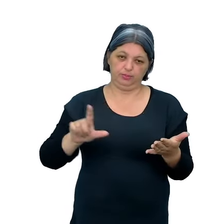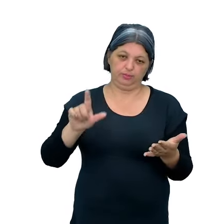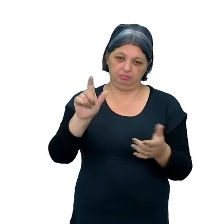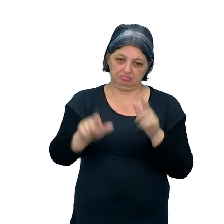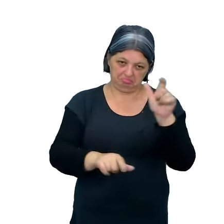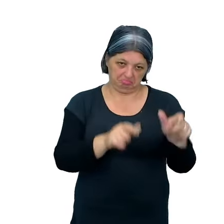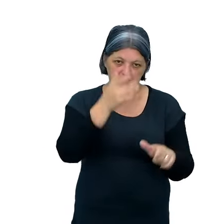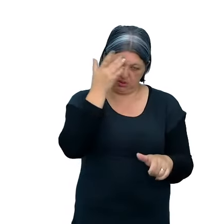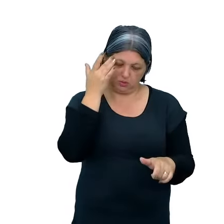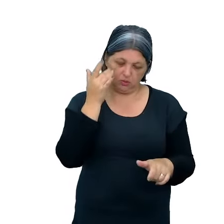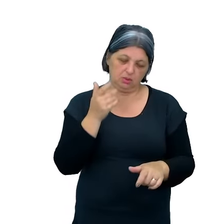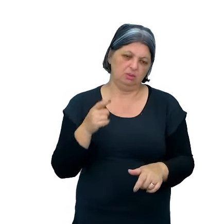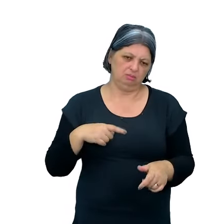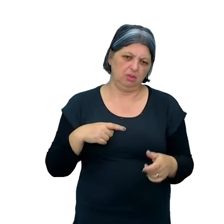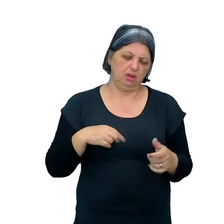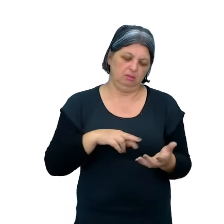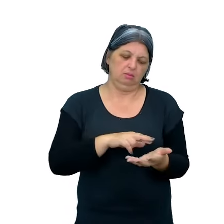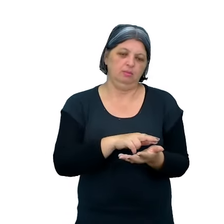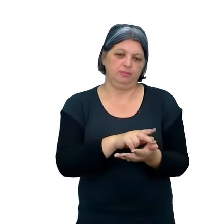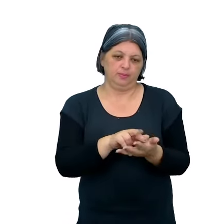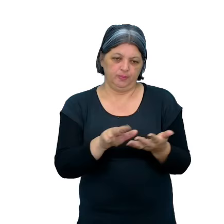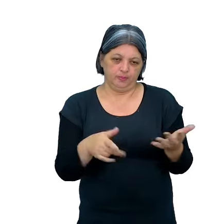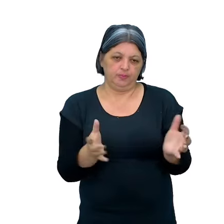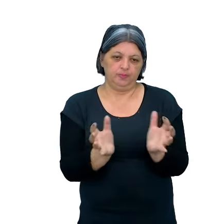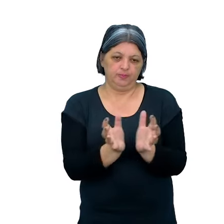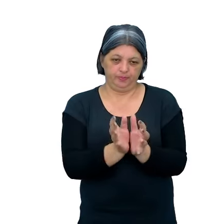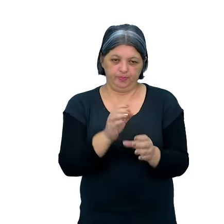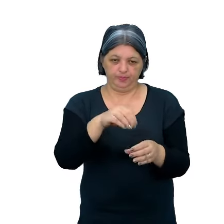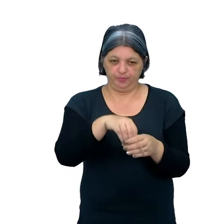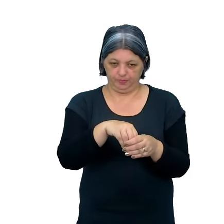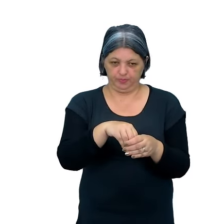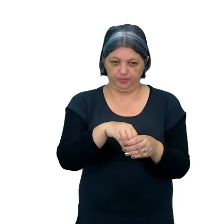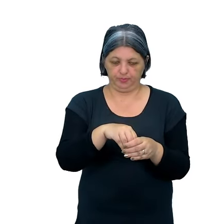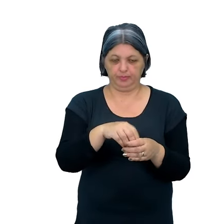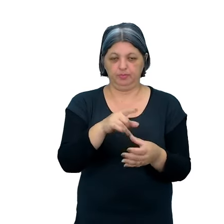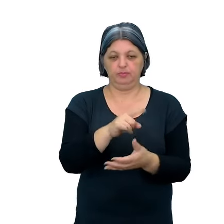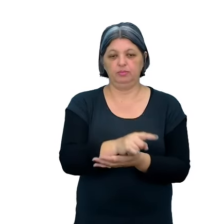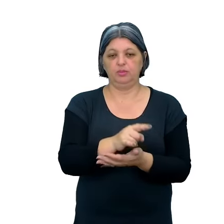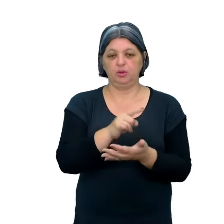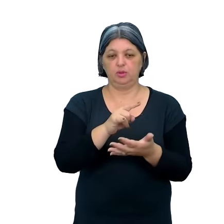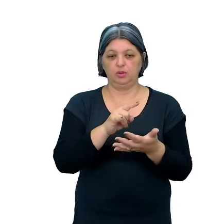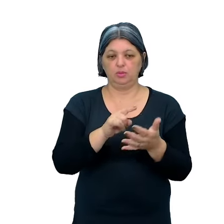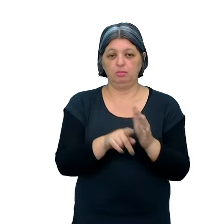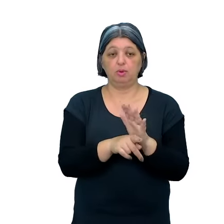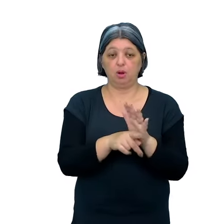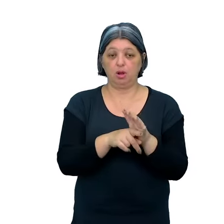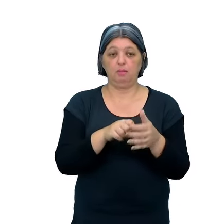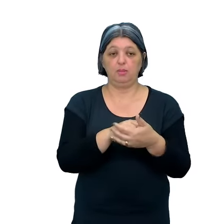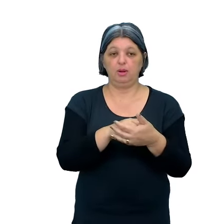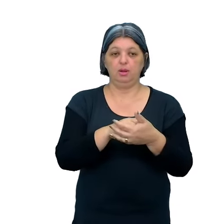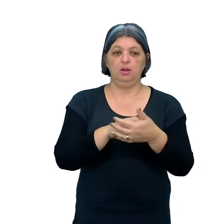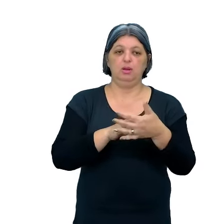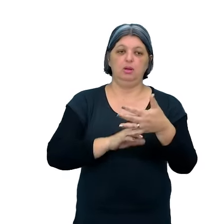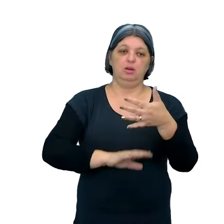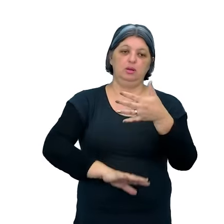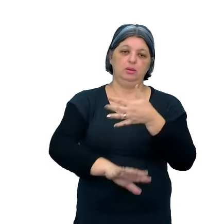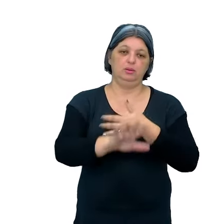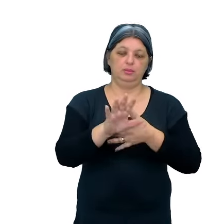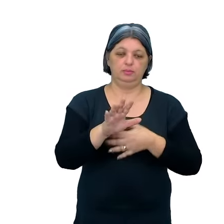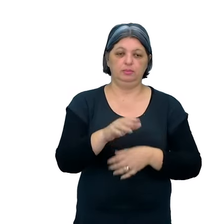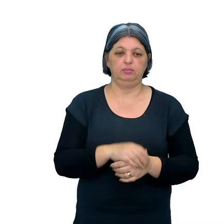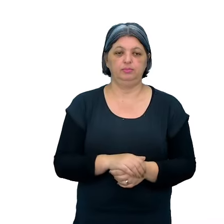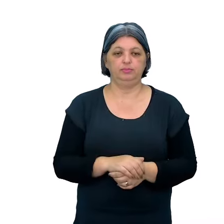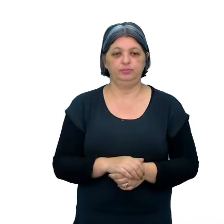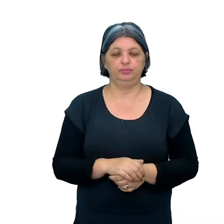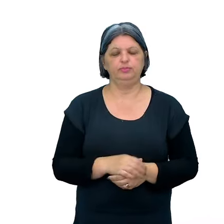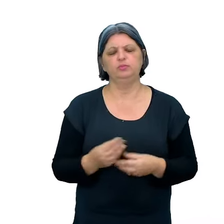essas concepções aqui, que são abordadas dentro dos nossos documentos curriculares, tá bom? Como nós